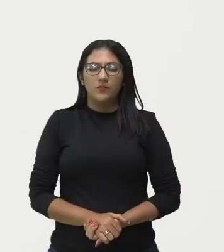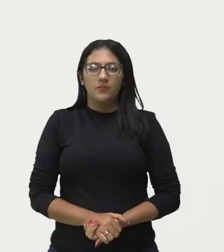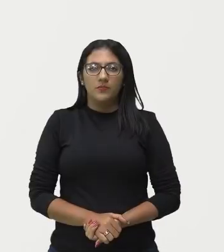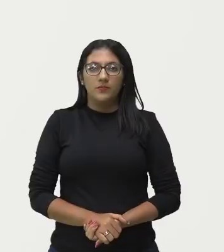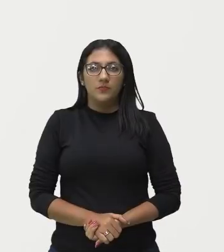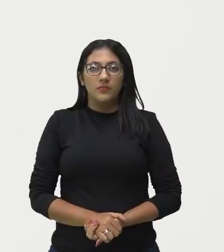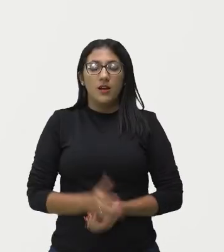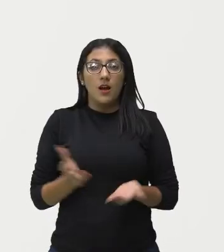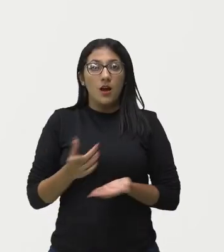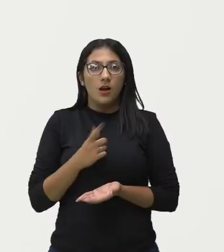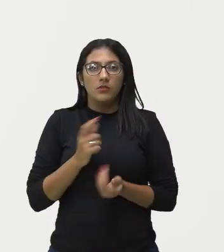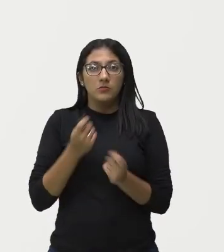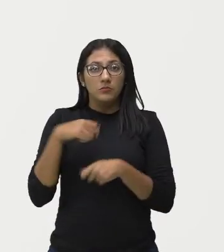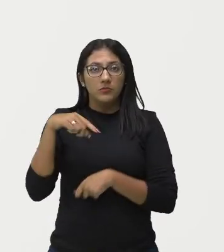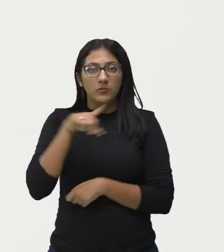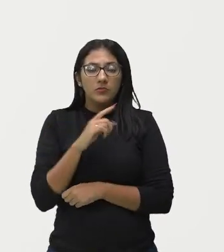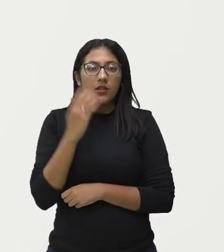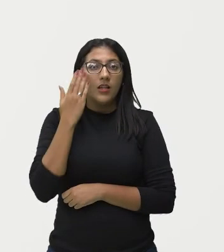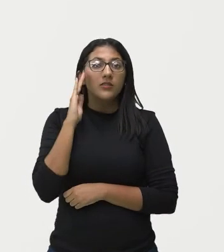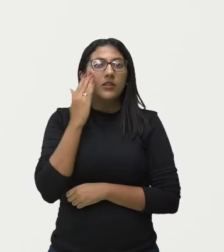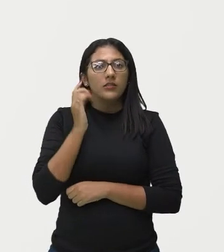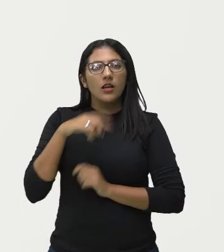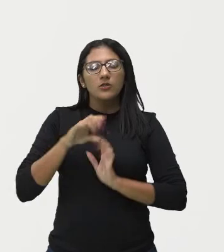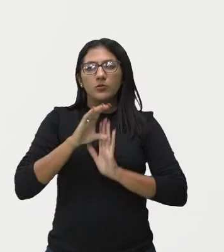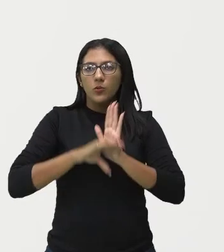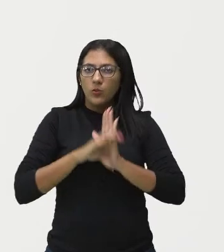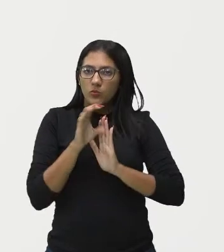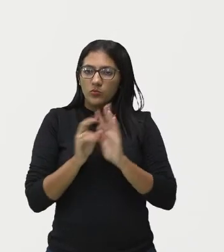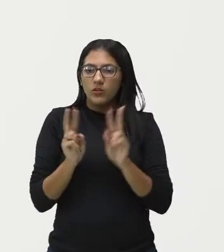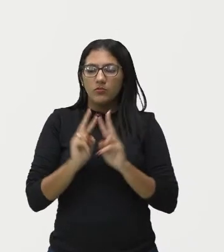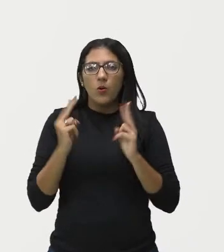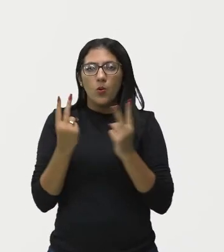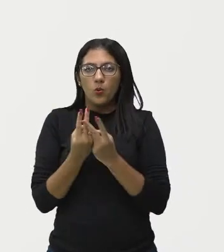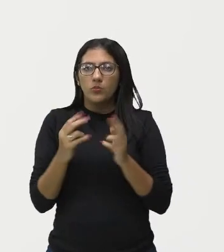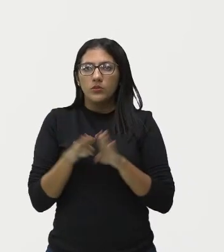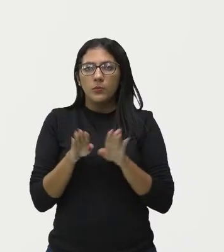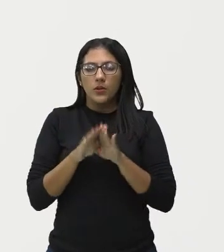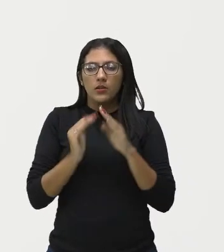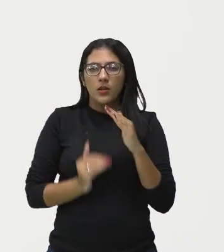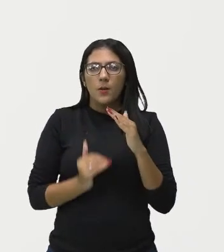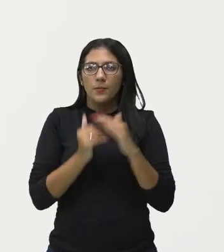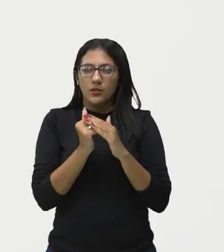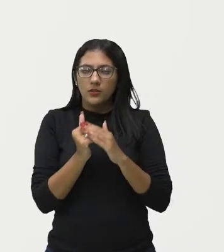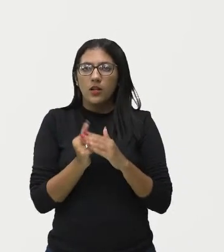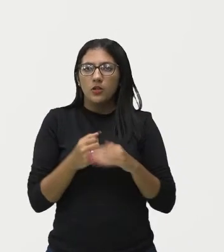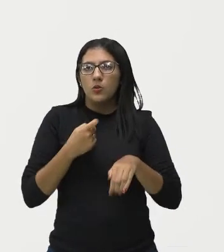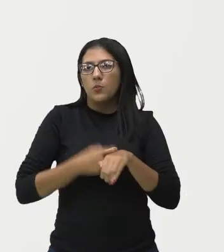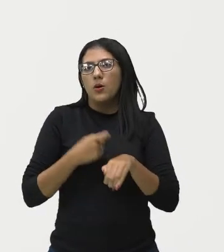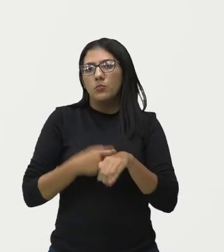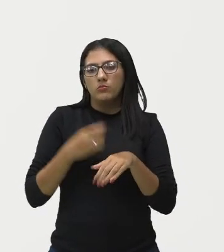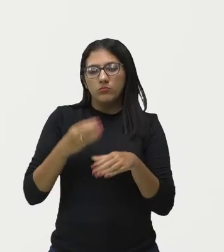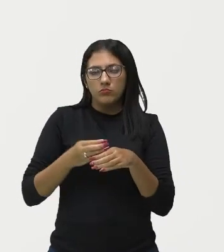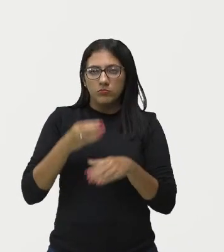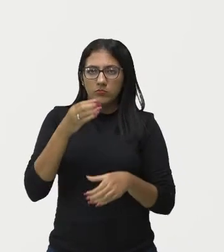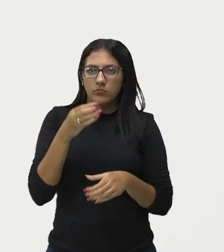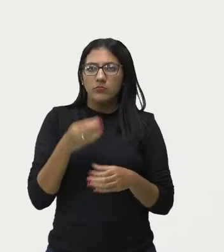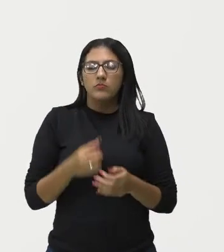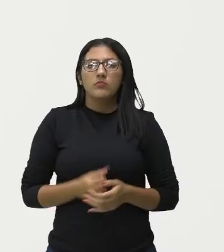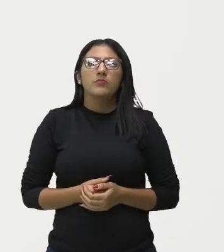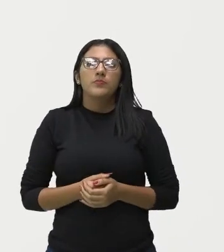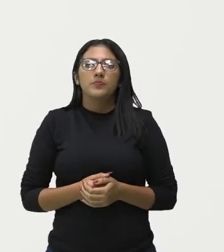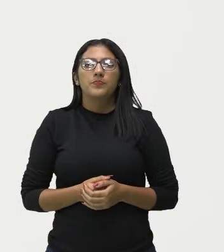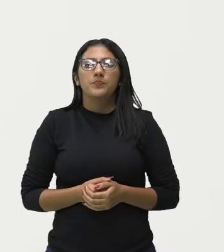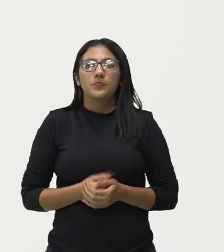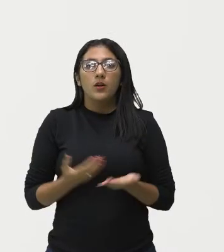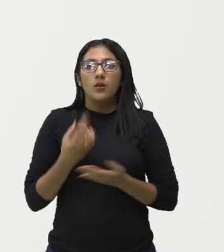gente a entender esse conceito de volume, de capacidade de um sólido geométrico, tá? Aí